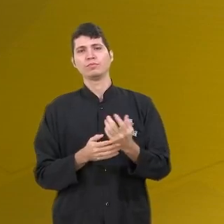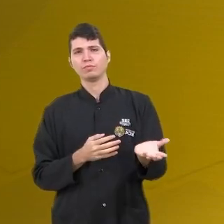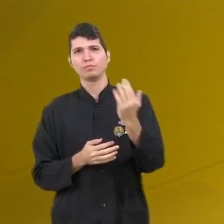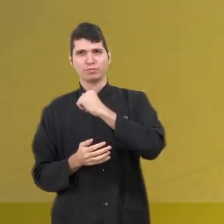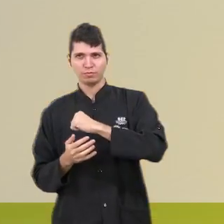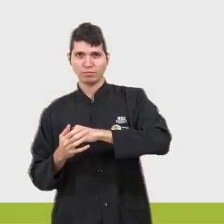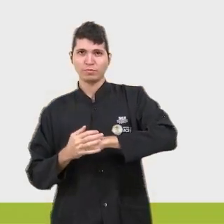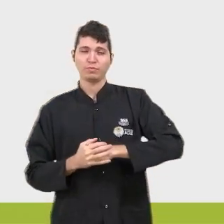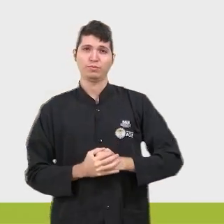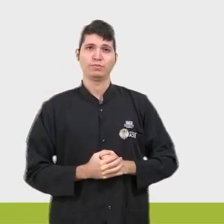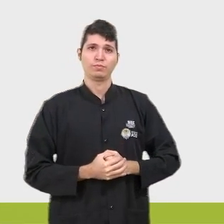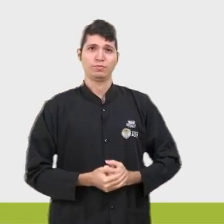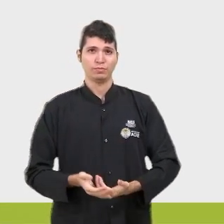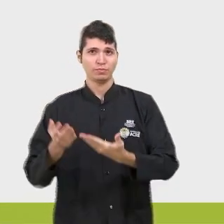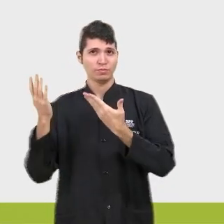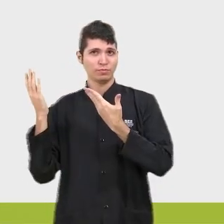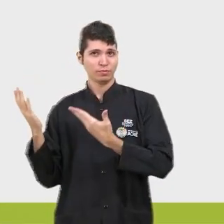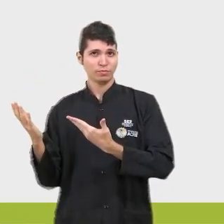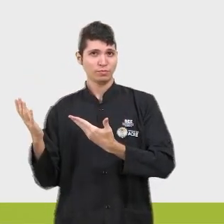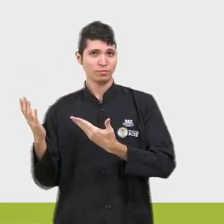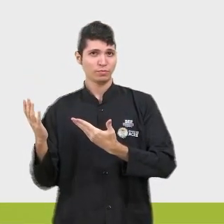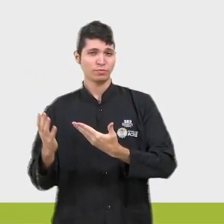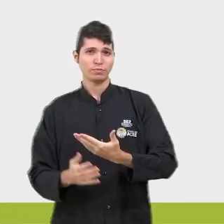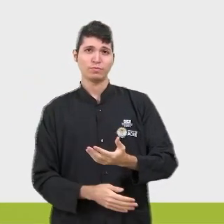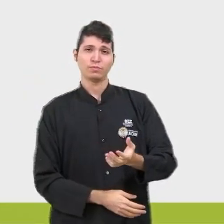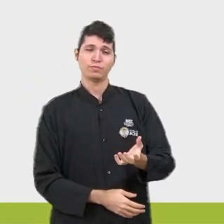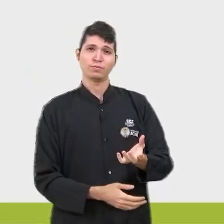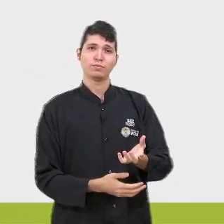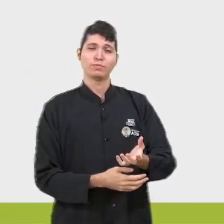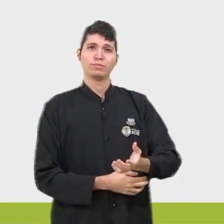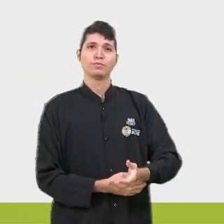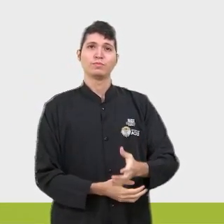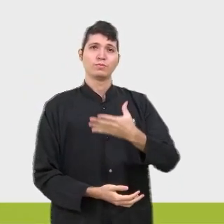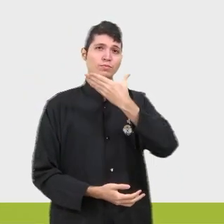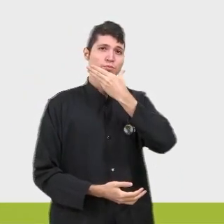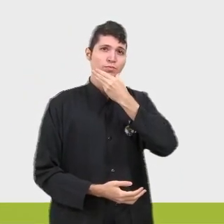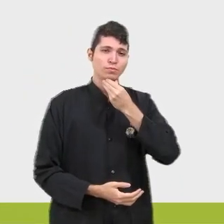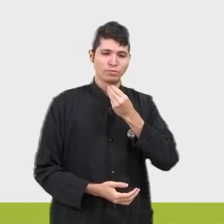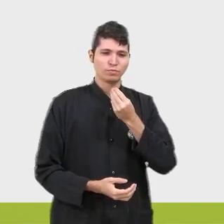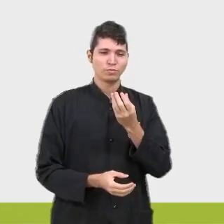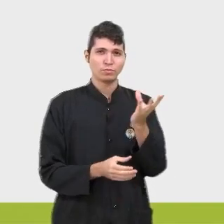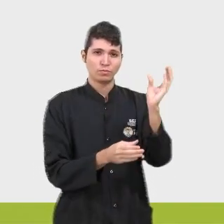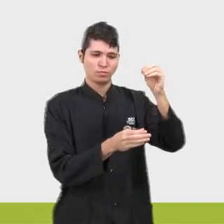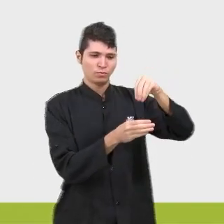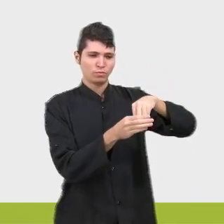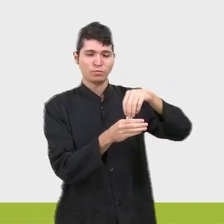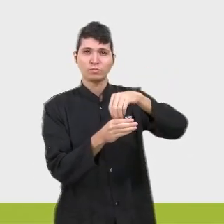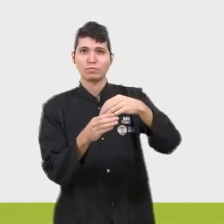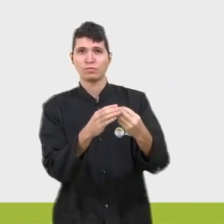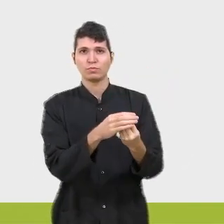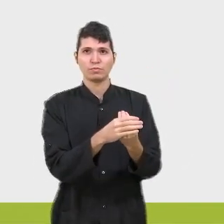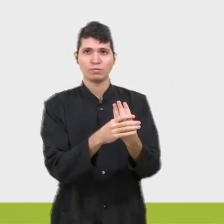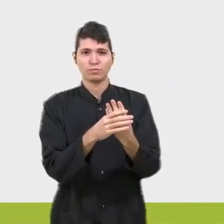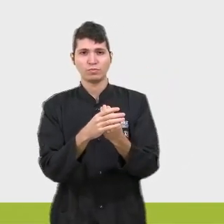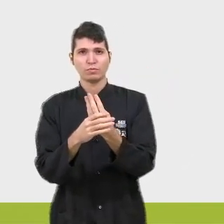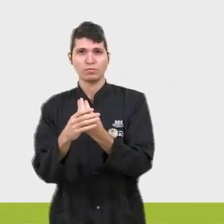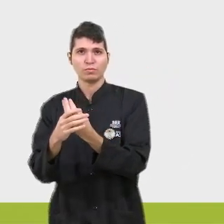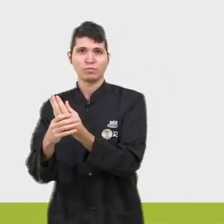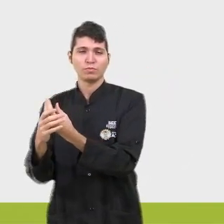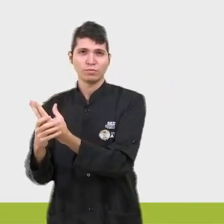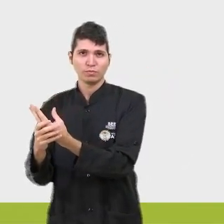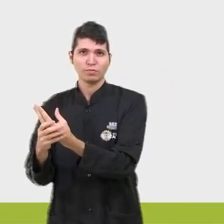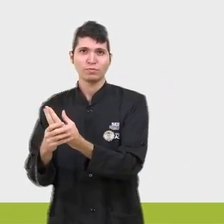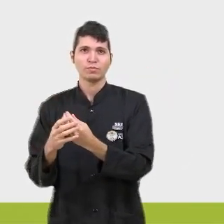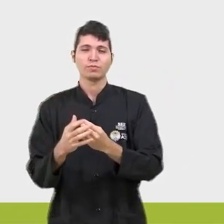Eu vejo aqui um rapazinho, um senhor, plantando umas árvores. E o